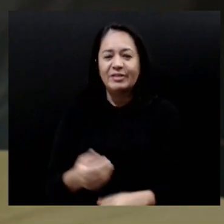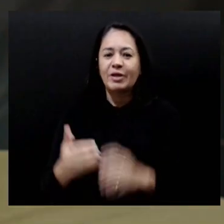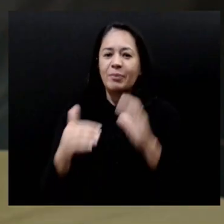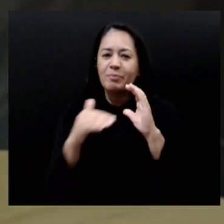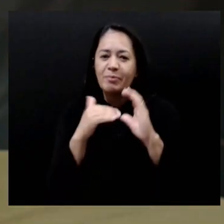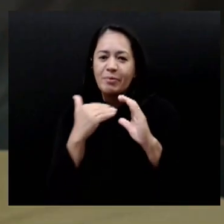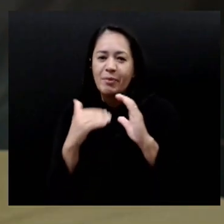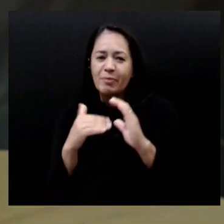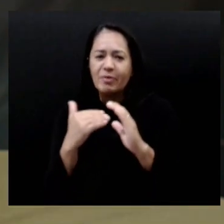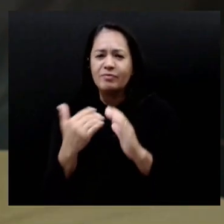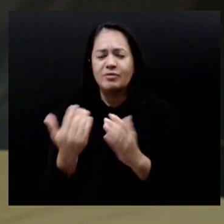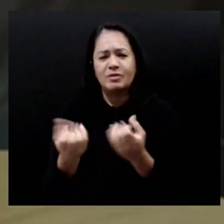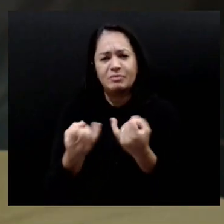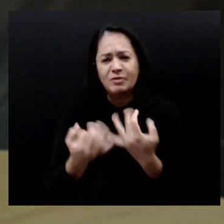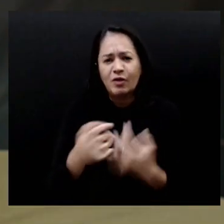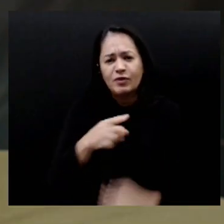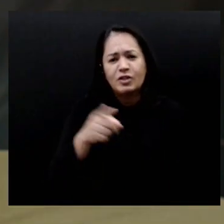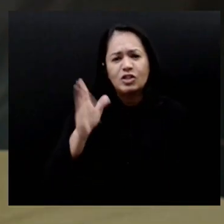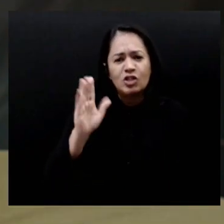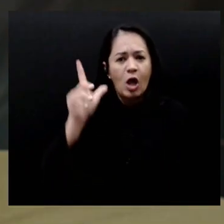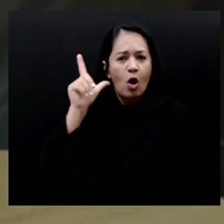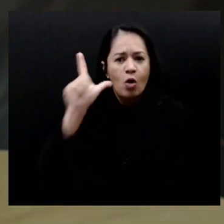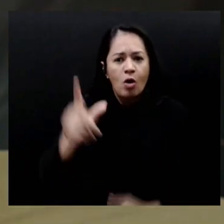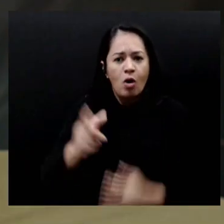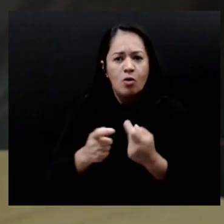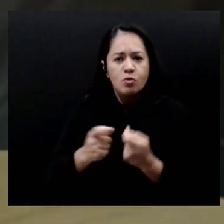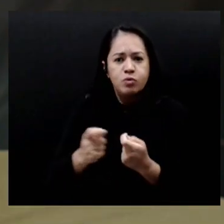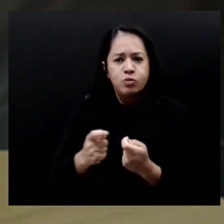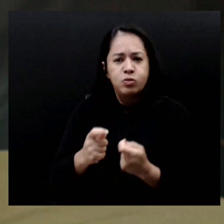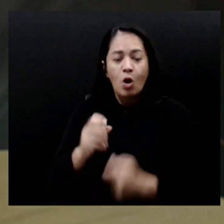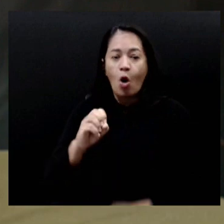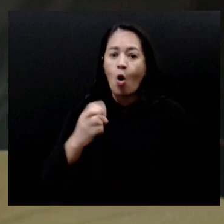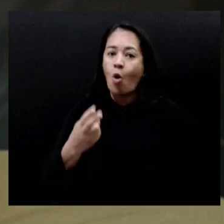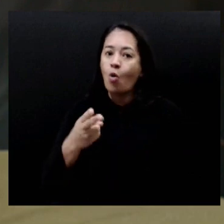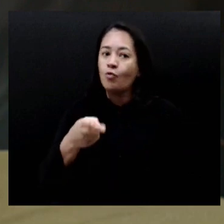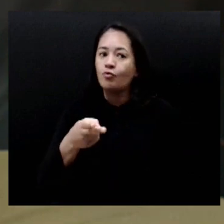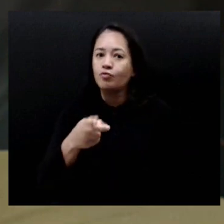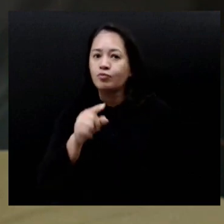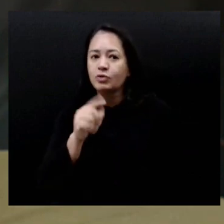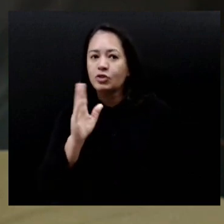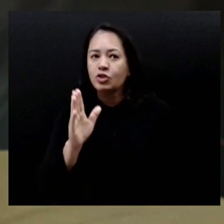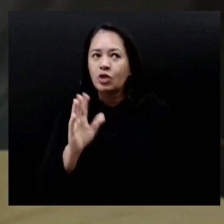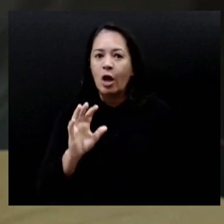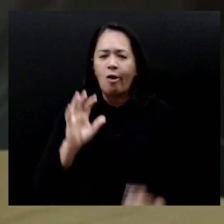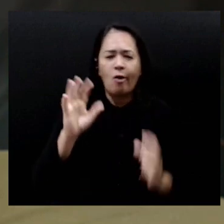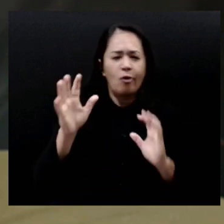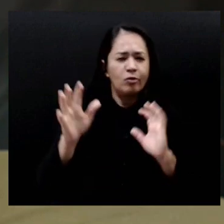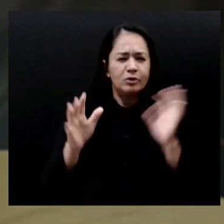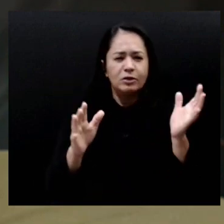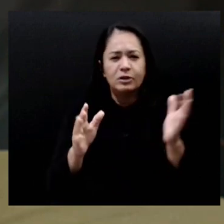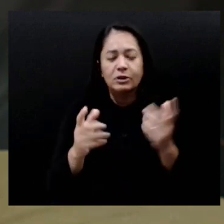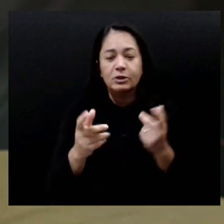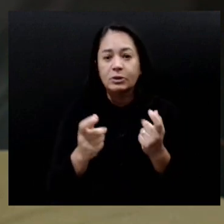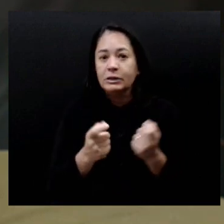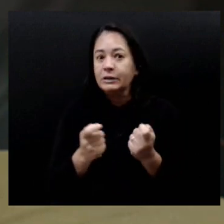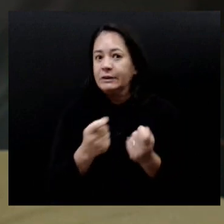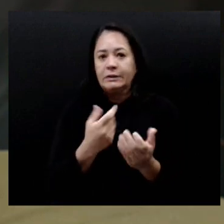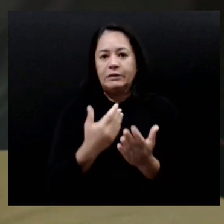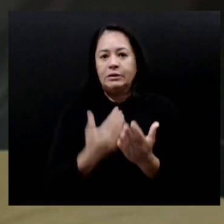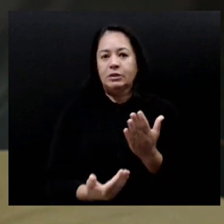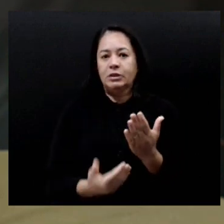conseguiu controlar a raiva ou você já teve algumas situações que você não conseguiu controlar e teve